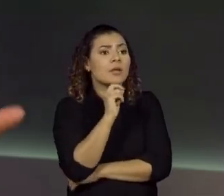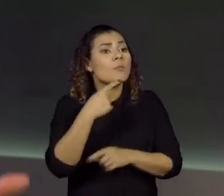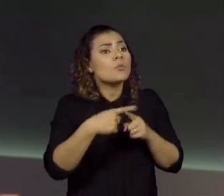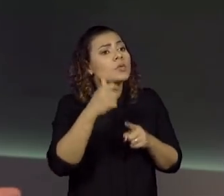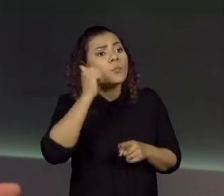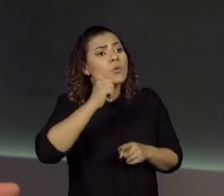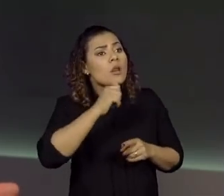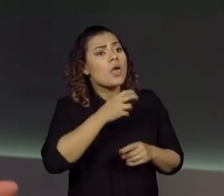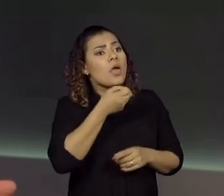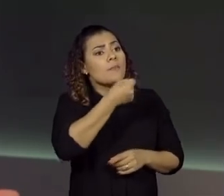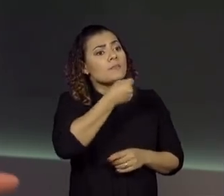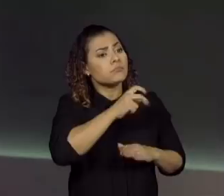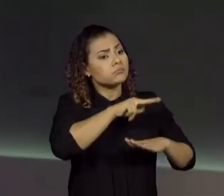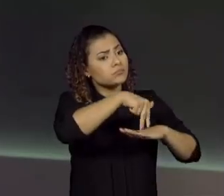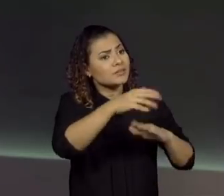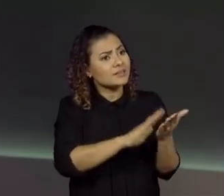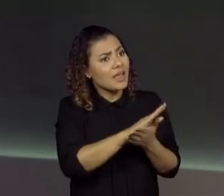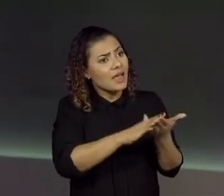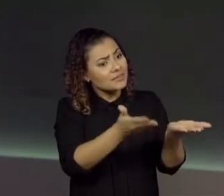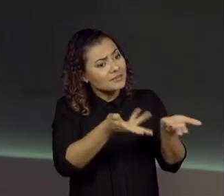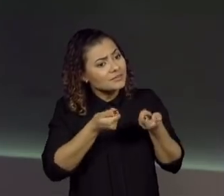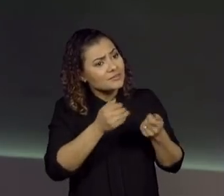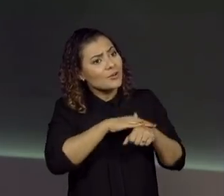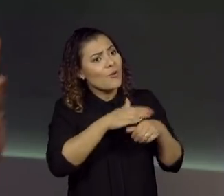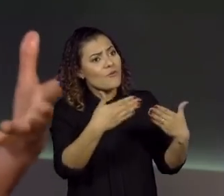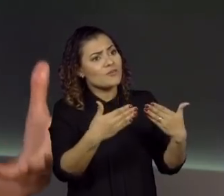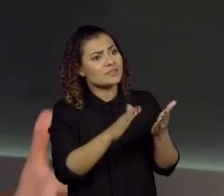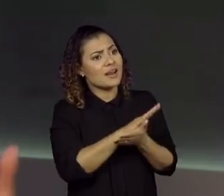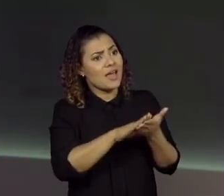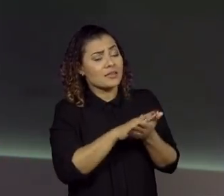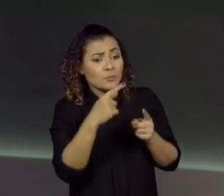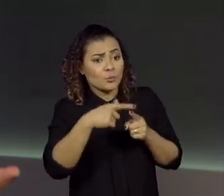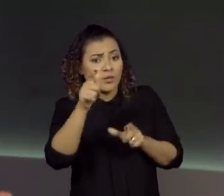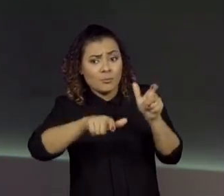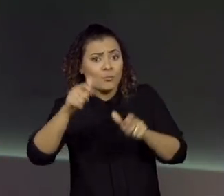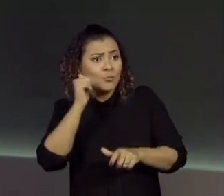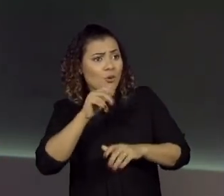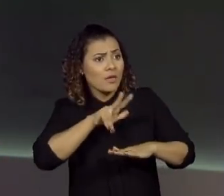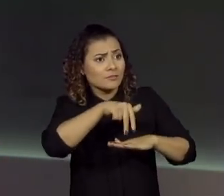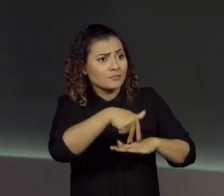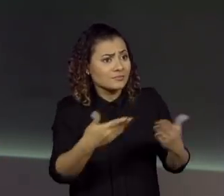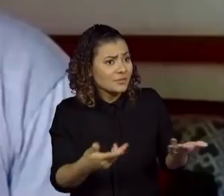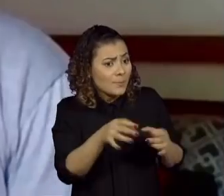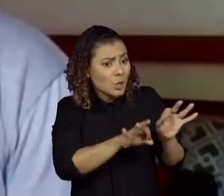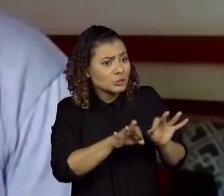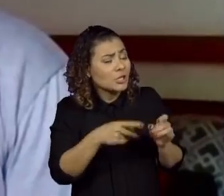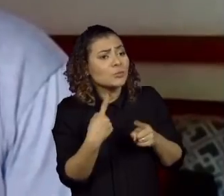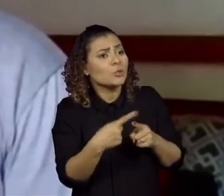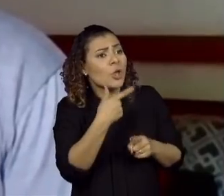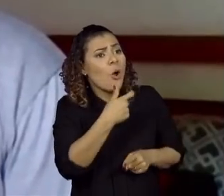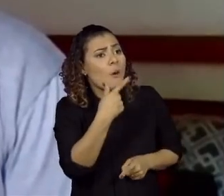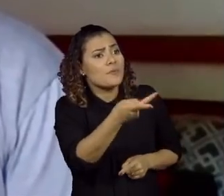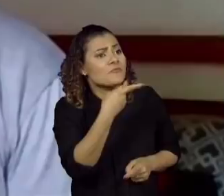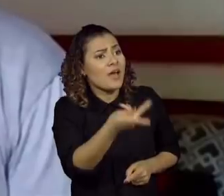uma mulher Baniwa que veio conversar com a gente, visto que elas são as protagonistas do projeto.